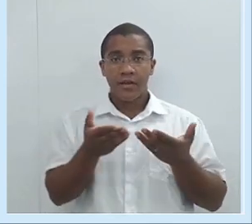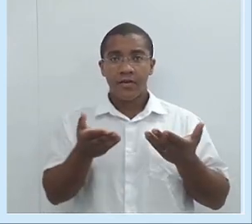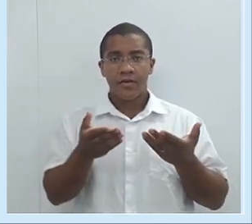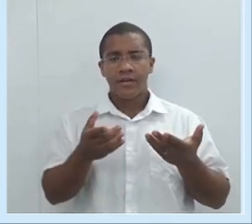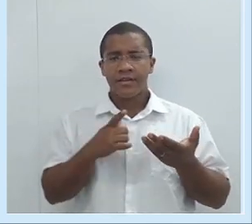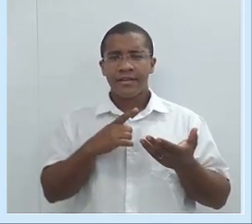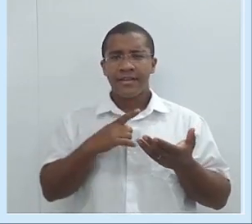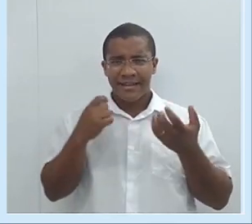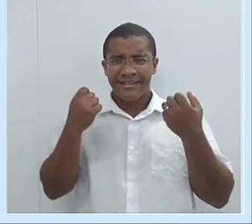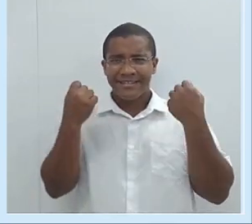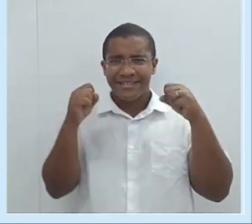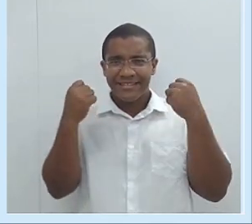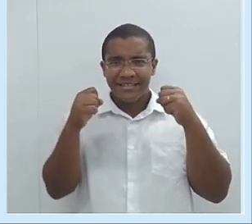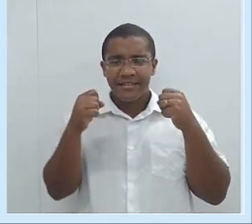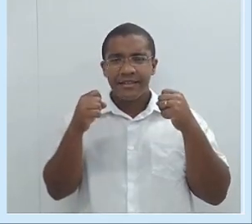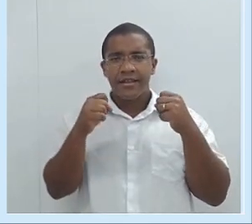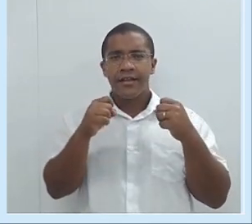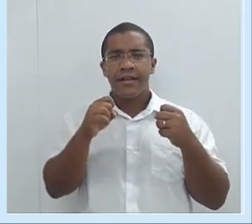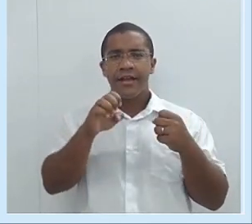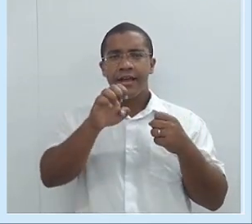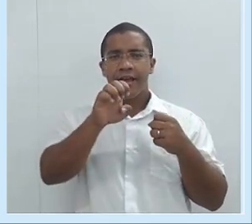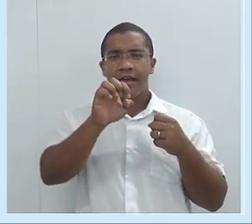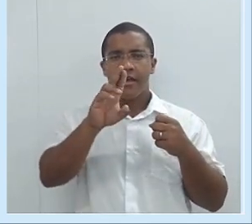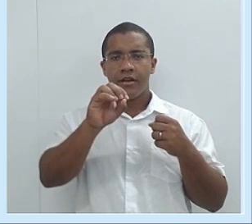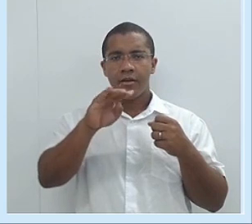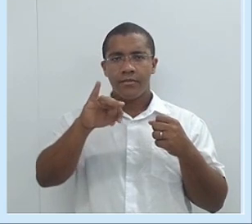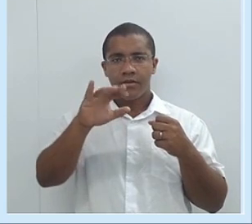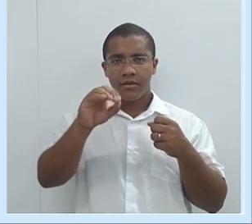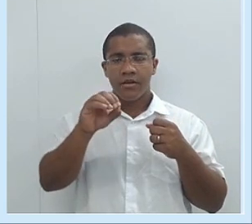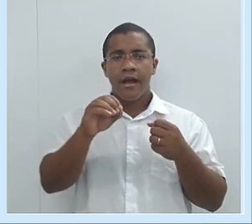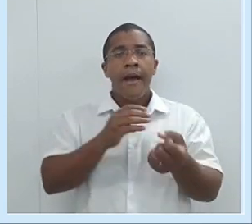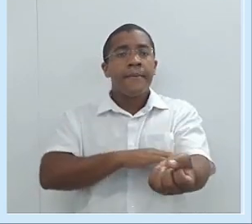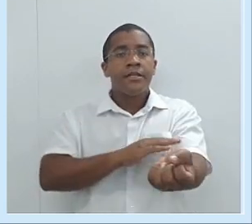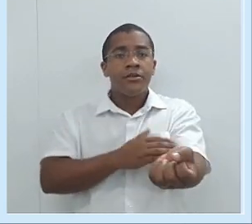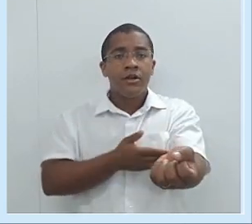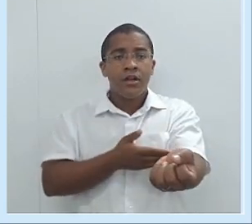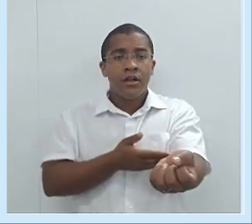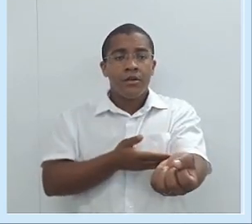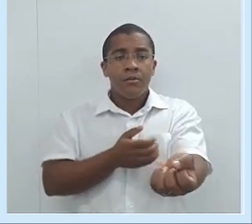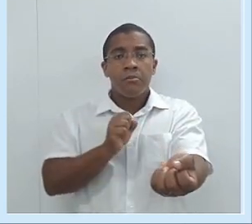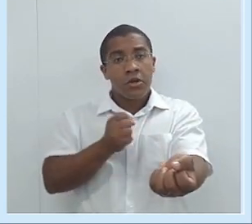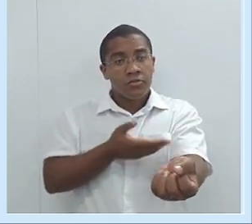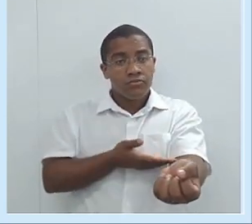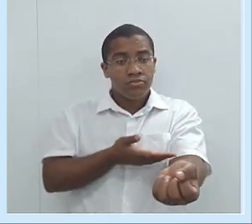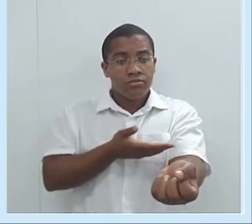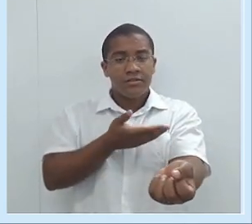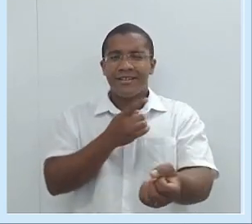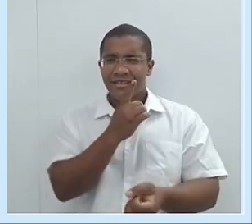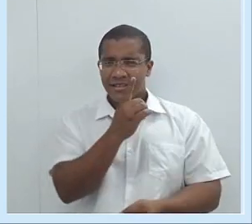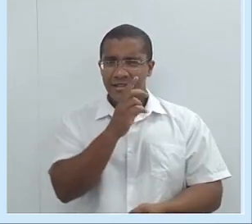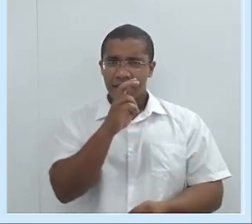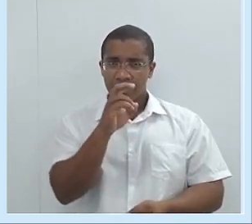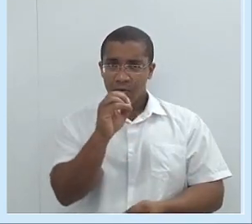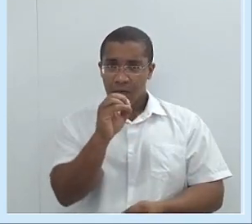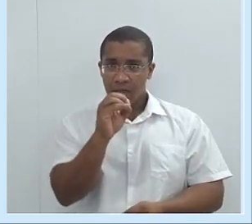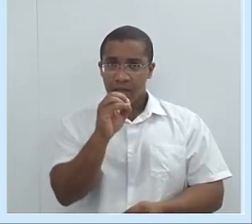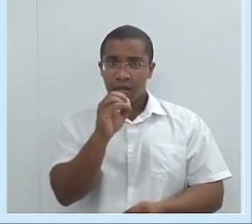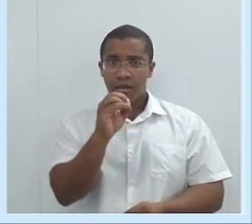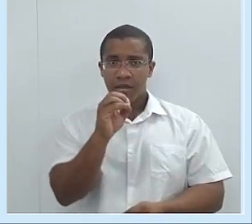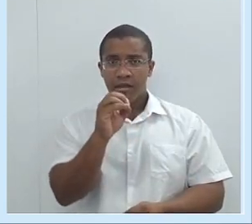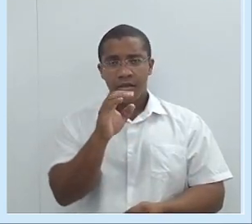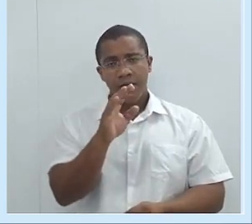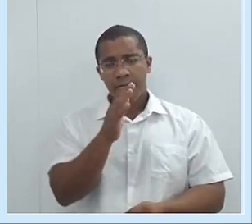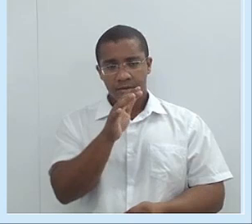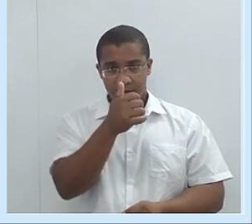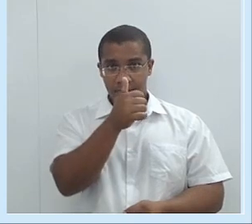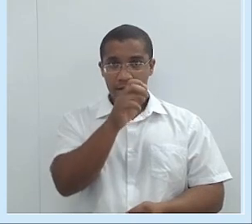exercício aeróbico, que é intenso, né, a pressão arterial sistólica ela pode subir de 150,